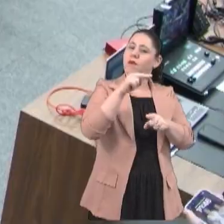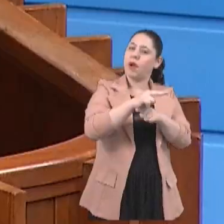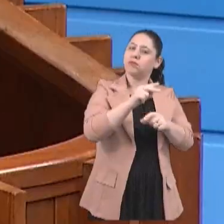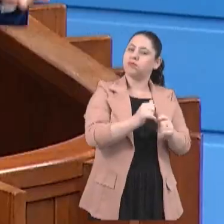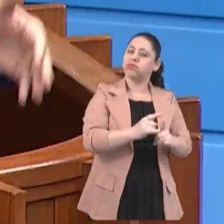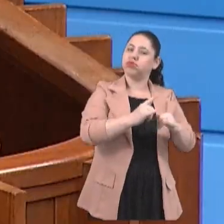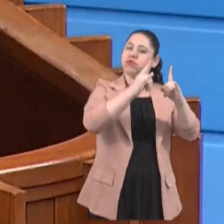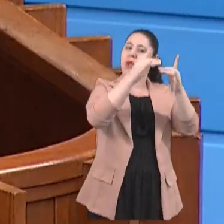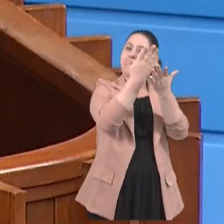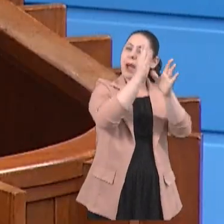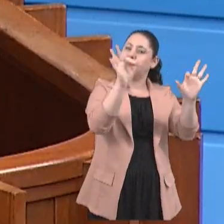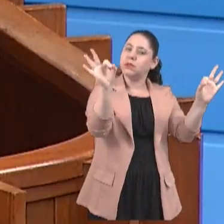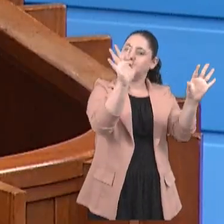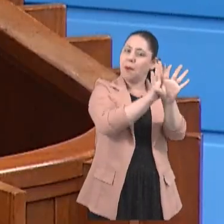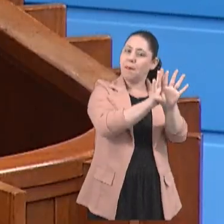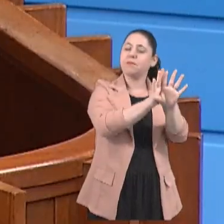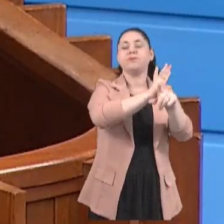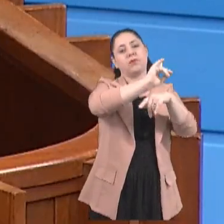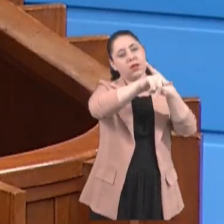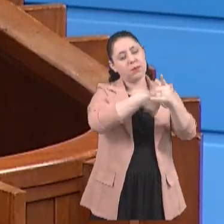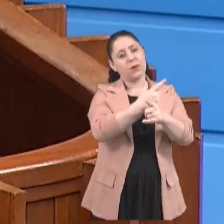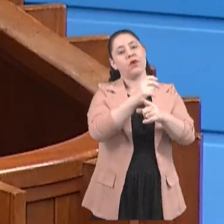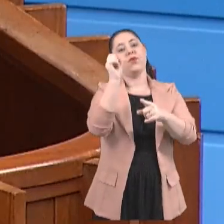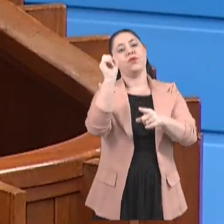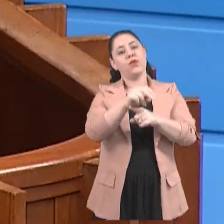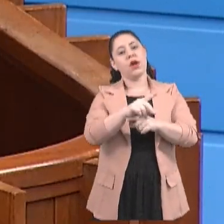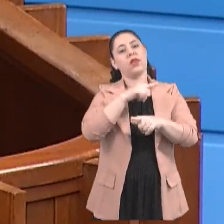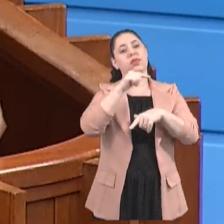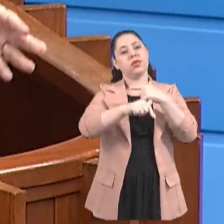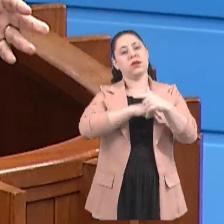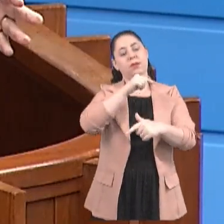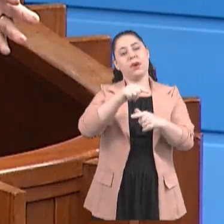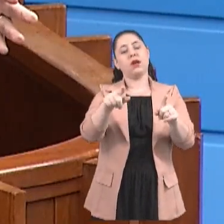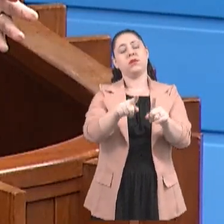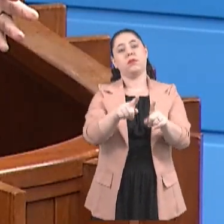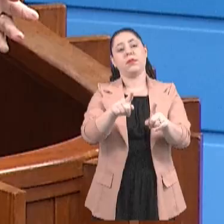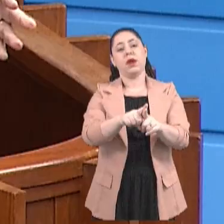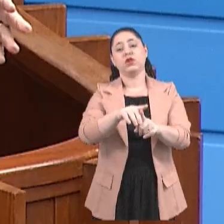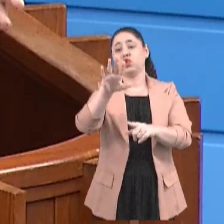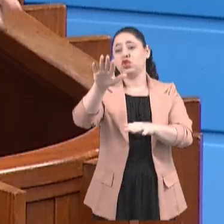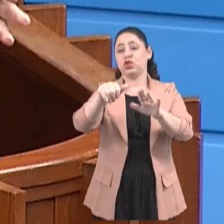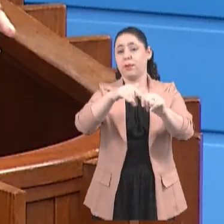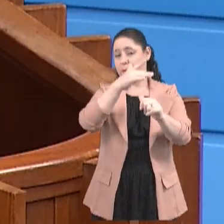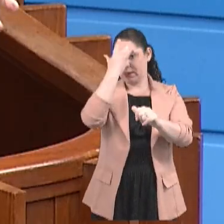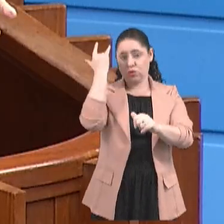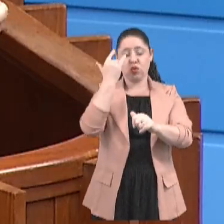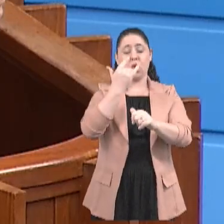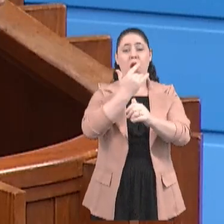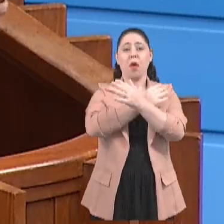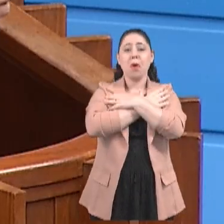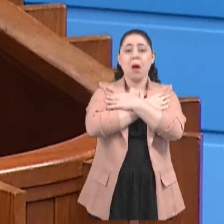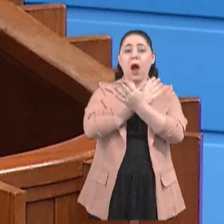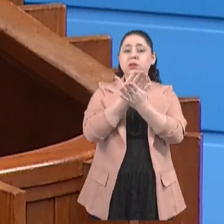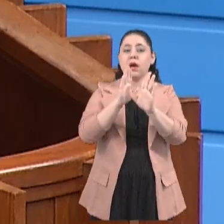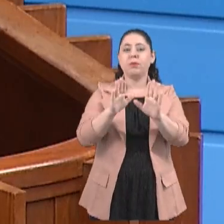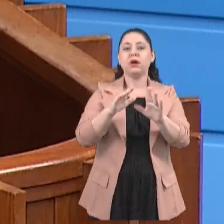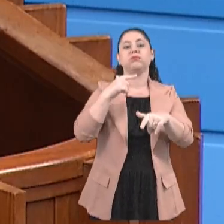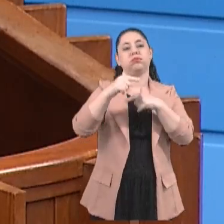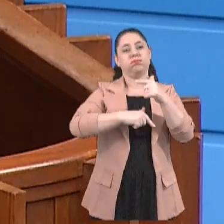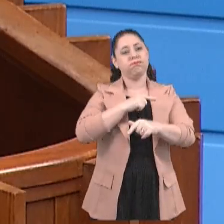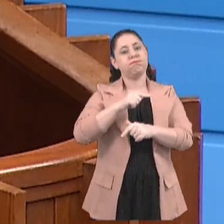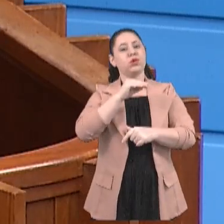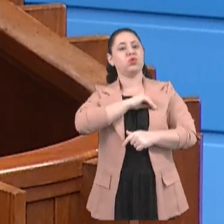ter todo o impacto da obra, depois da obra, a empresa funcionando. Então, é importante destacar